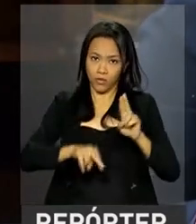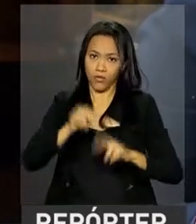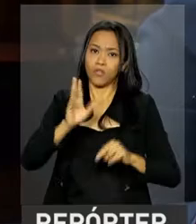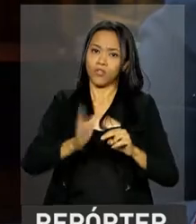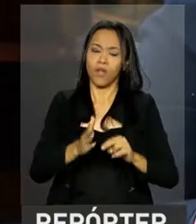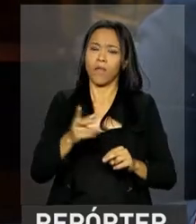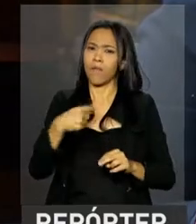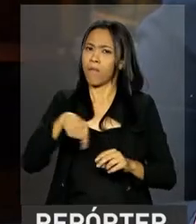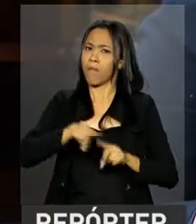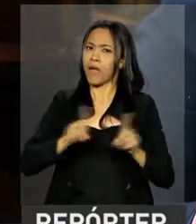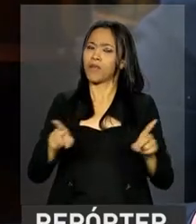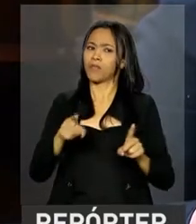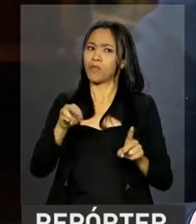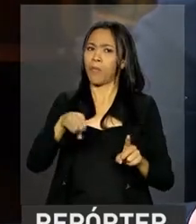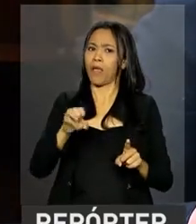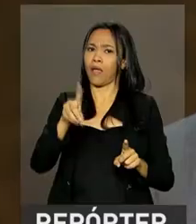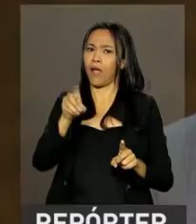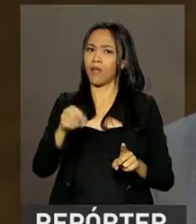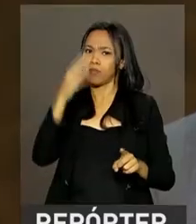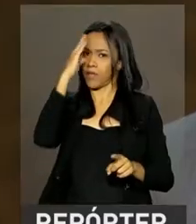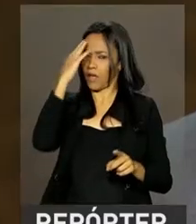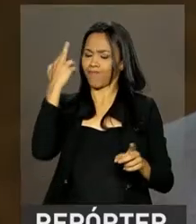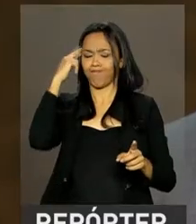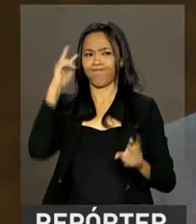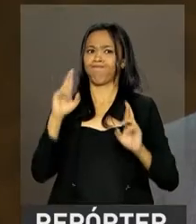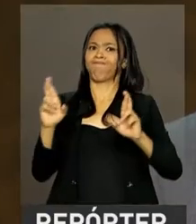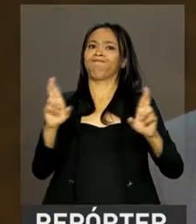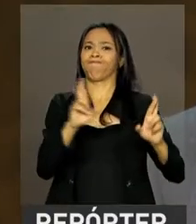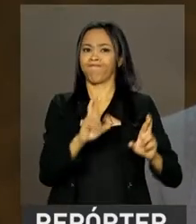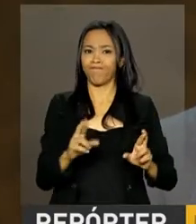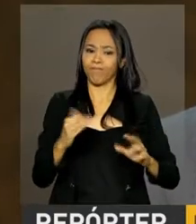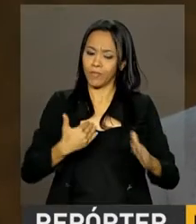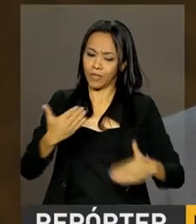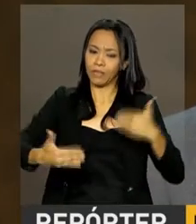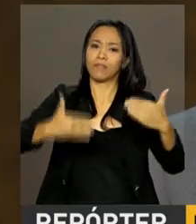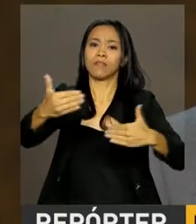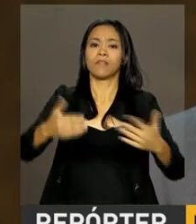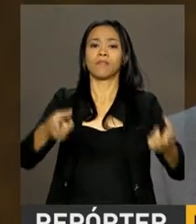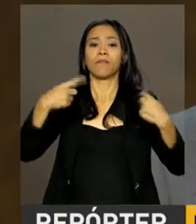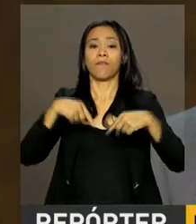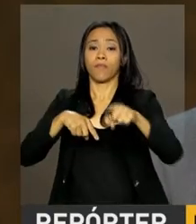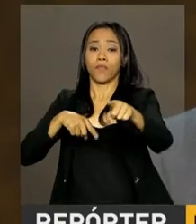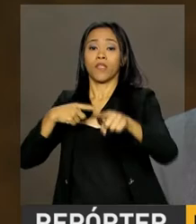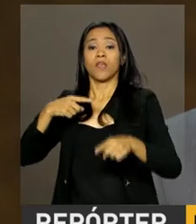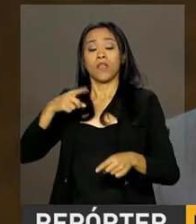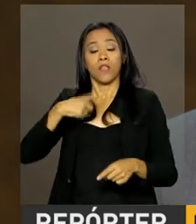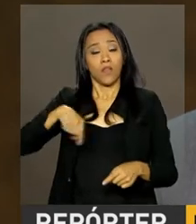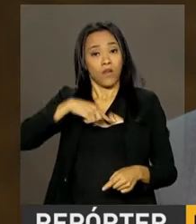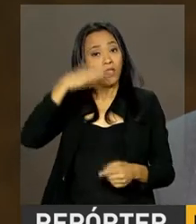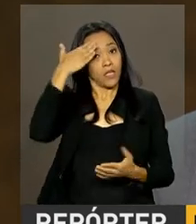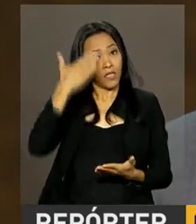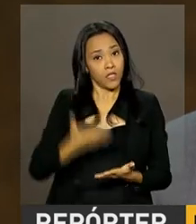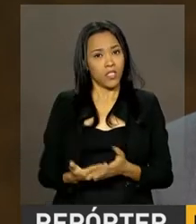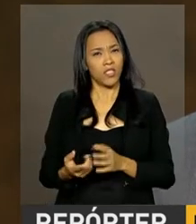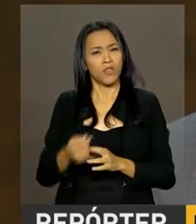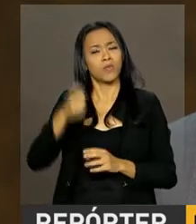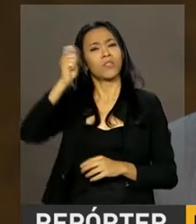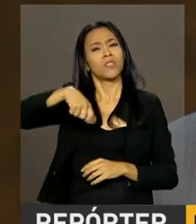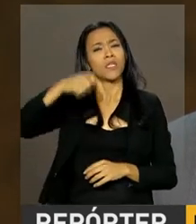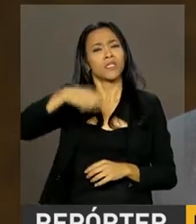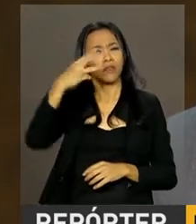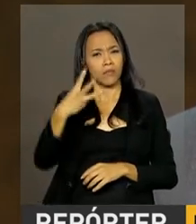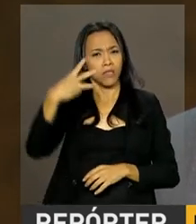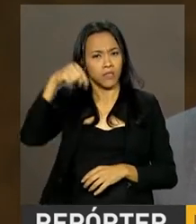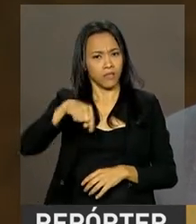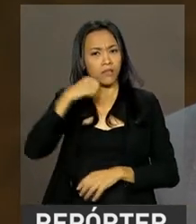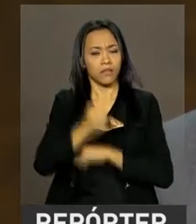aposta numa confirmação do crescimento. A gente acredita que os dados que vão surgir lá do primeiro trimestre desse